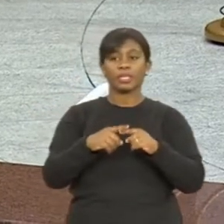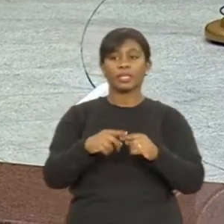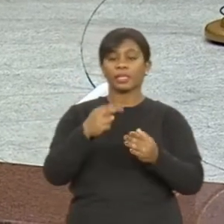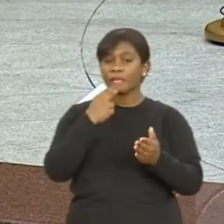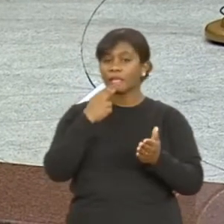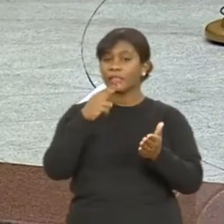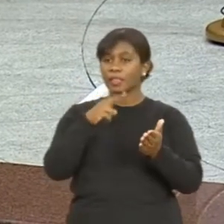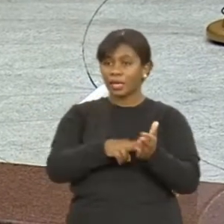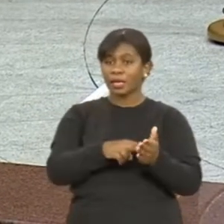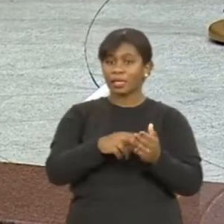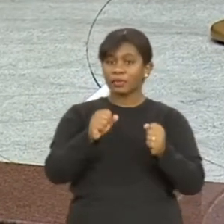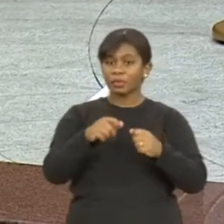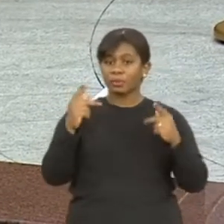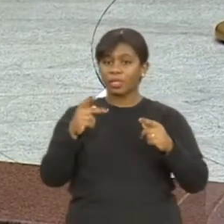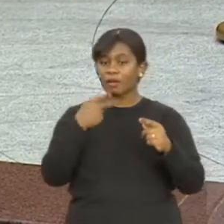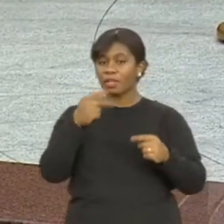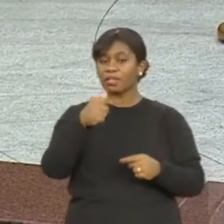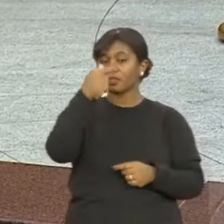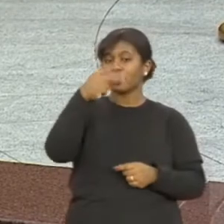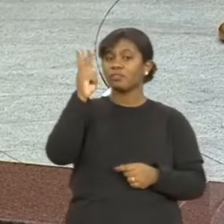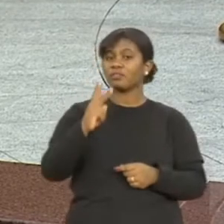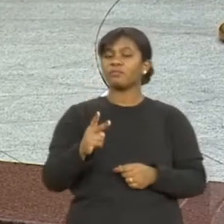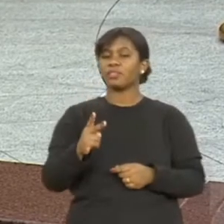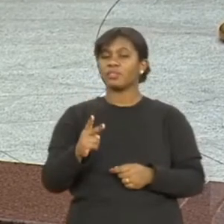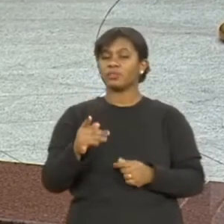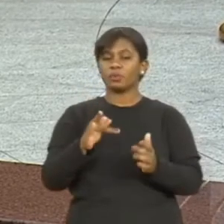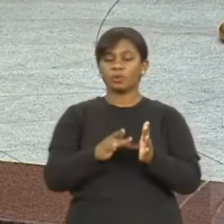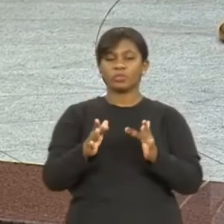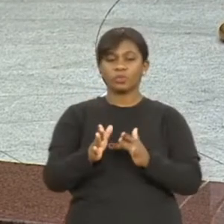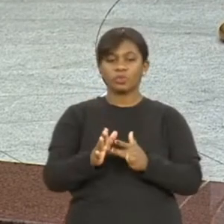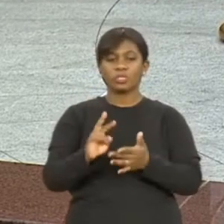anjo da igreja. Você olha com esses olhos?